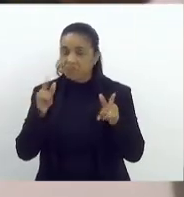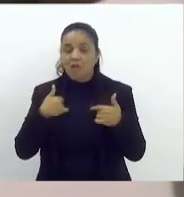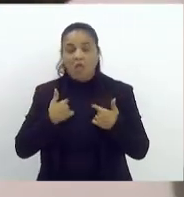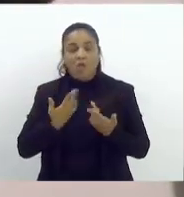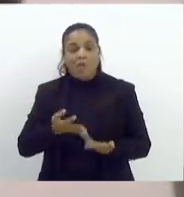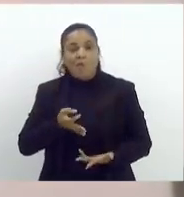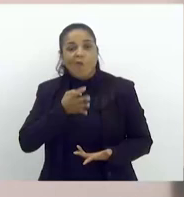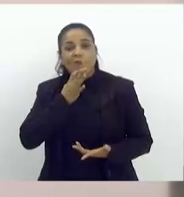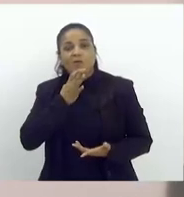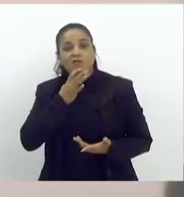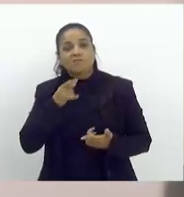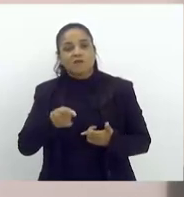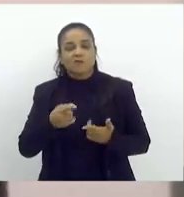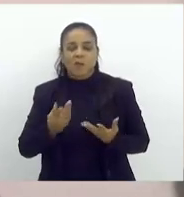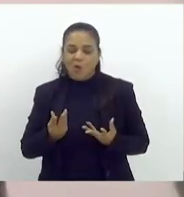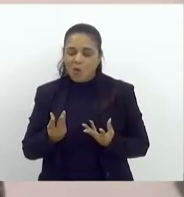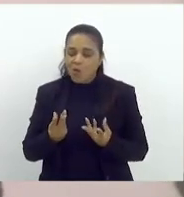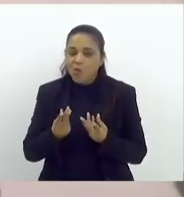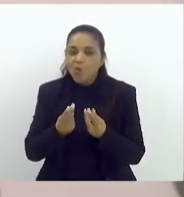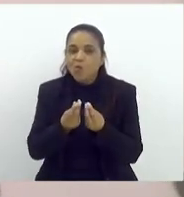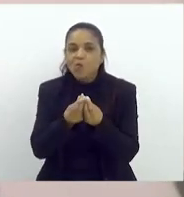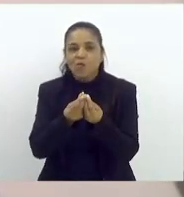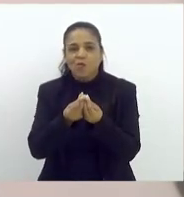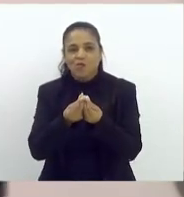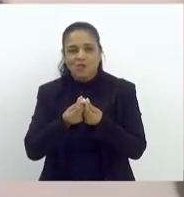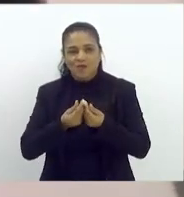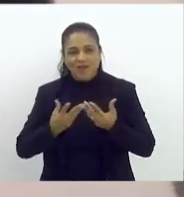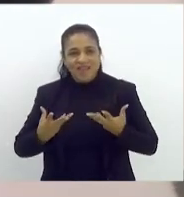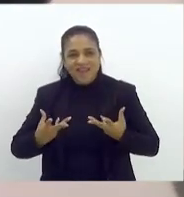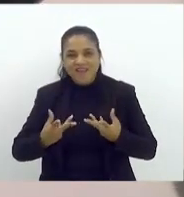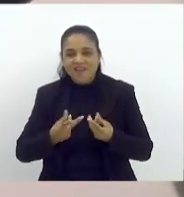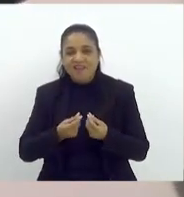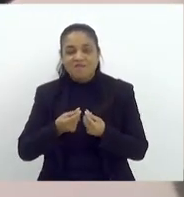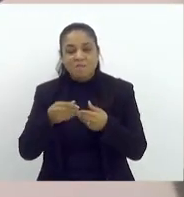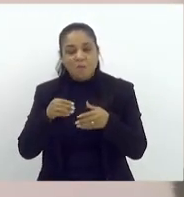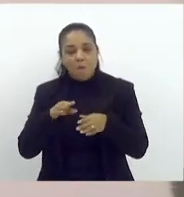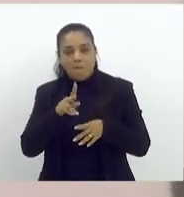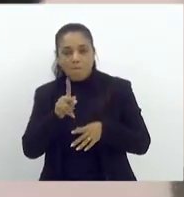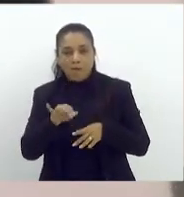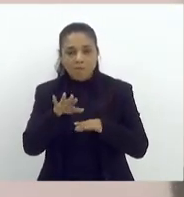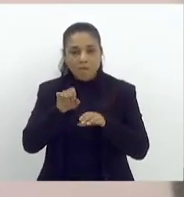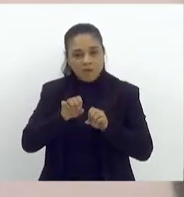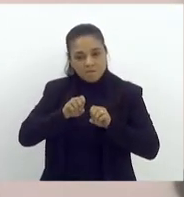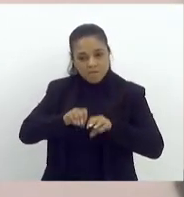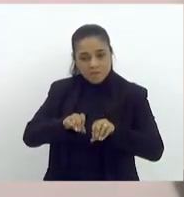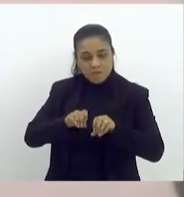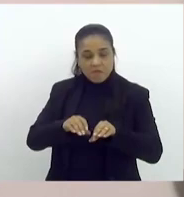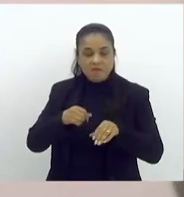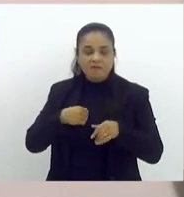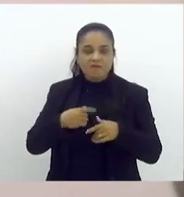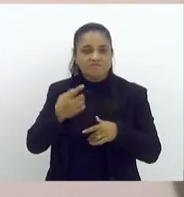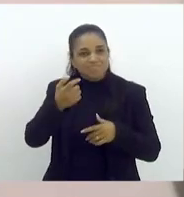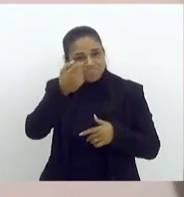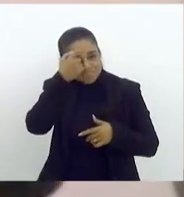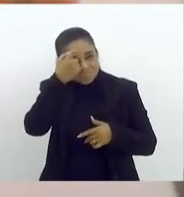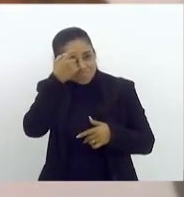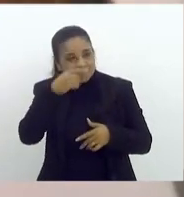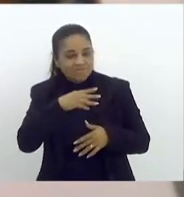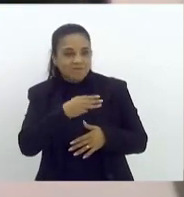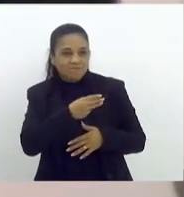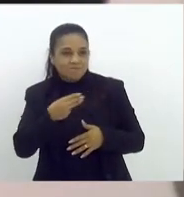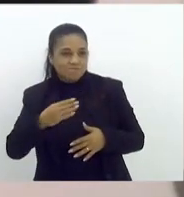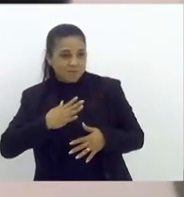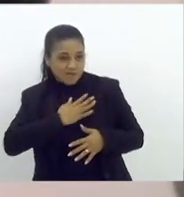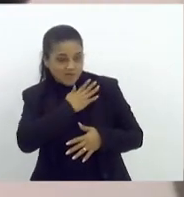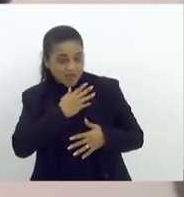puro ouro eu acho que eles souberam me dar isso e acho que nesse conhecimento meu pai minha mãe me tornar militar acho que o o Hip